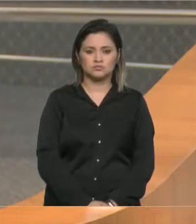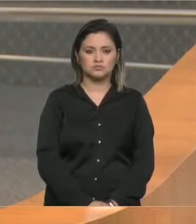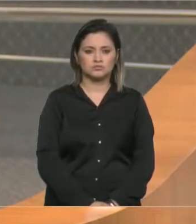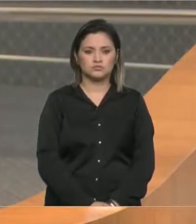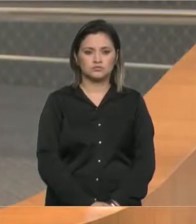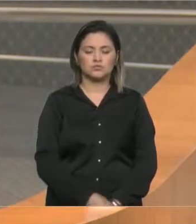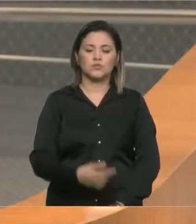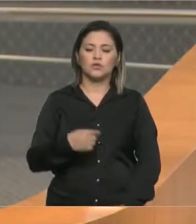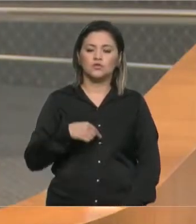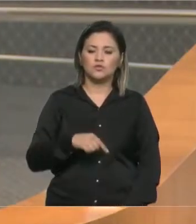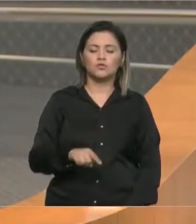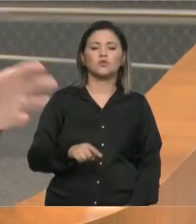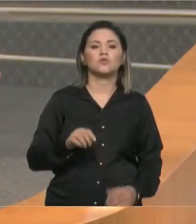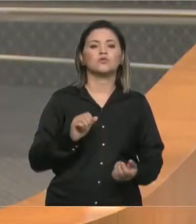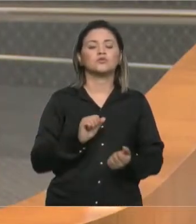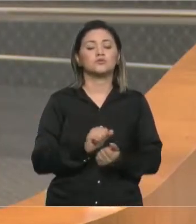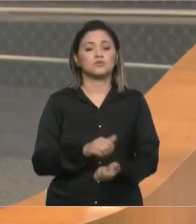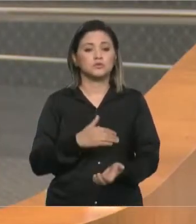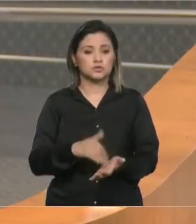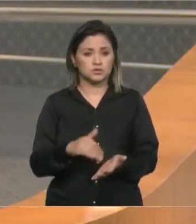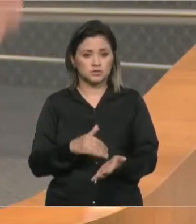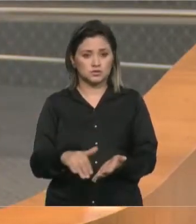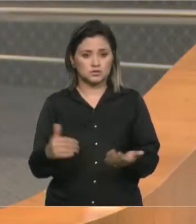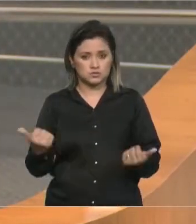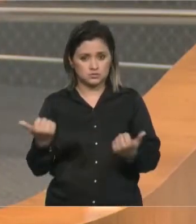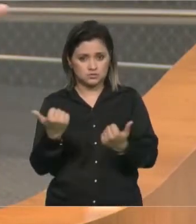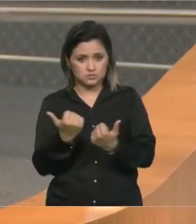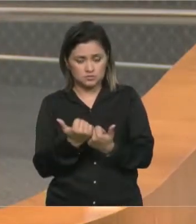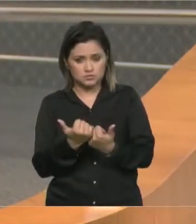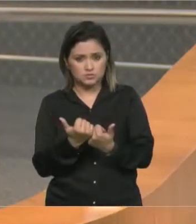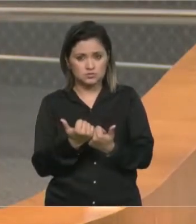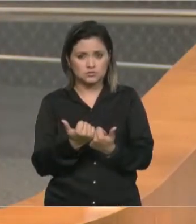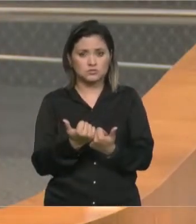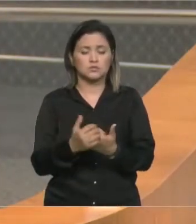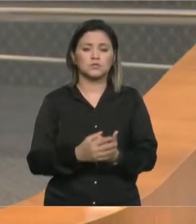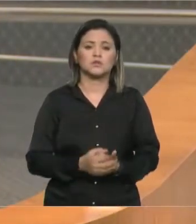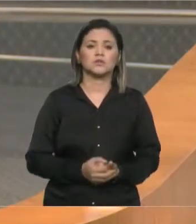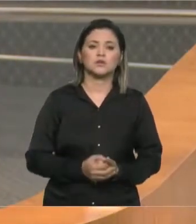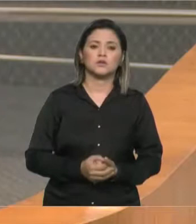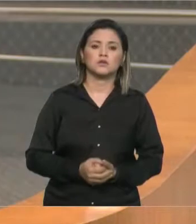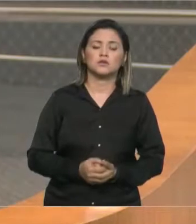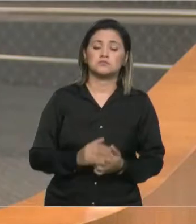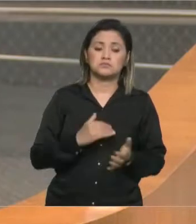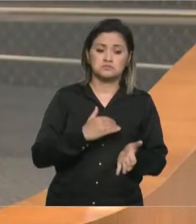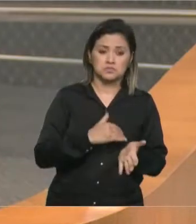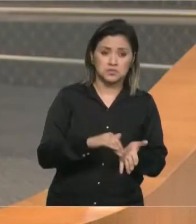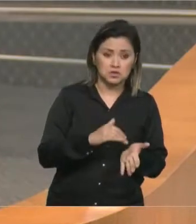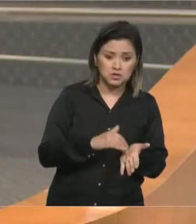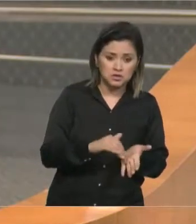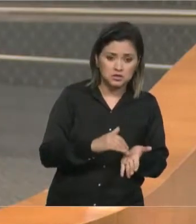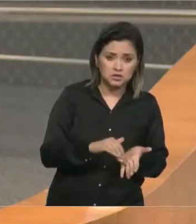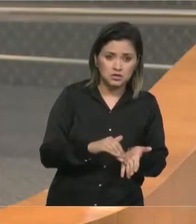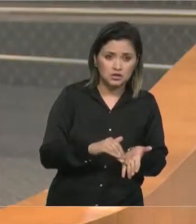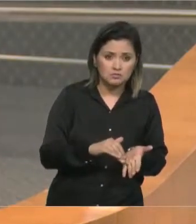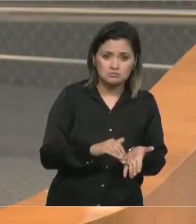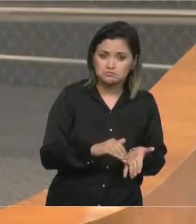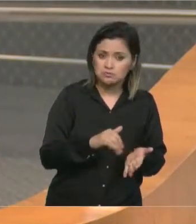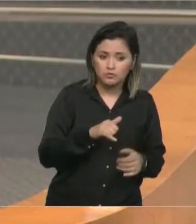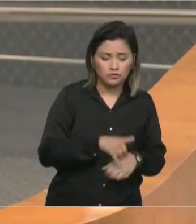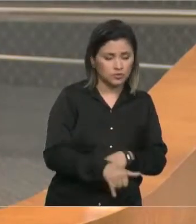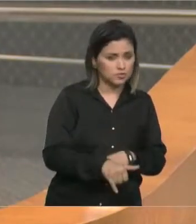com a secretária adjunta, porque o secretário, não sei onde estava, não atendeu, um verdadeiro absurdo, mas sentamos com a secretária